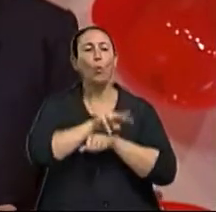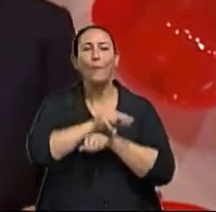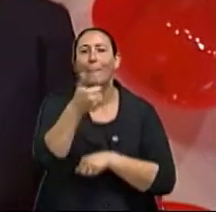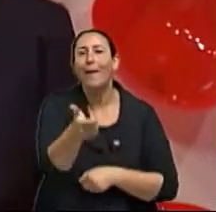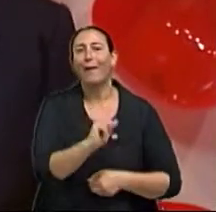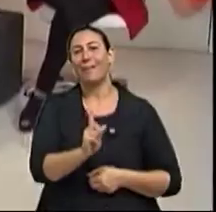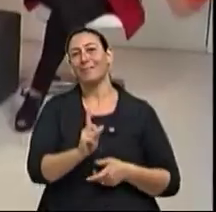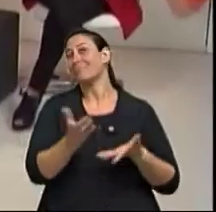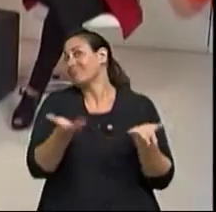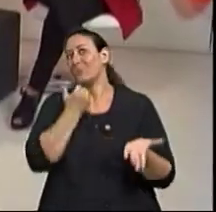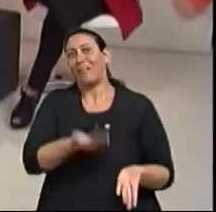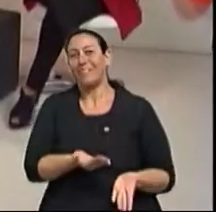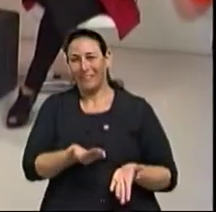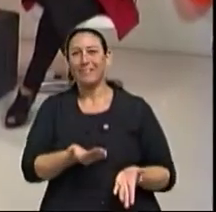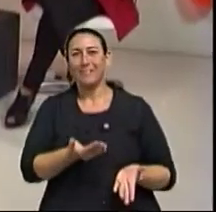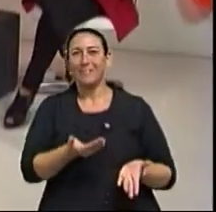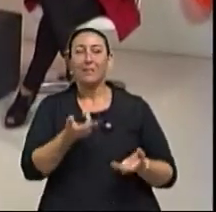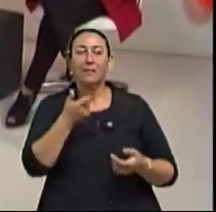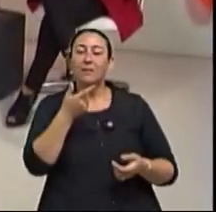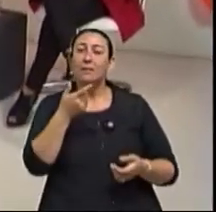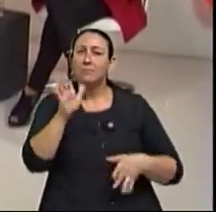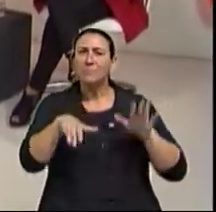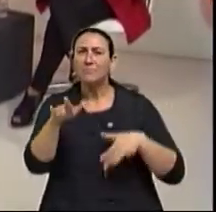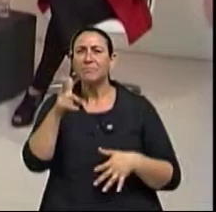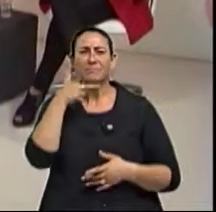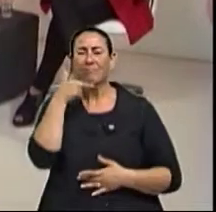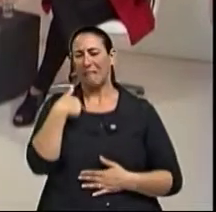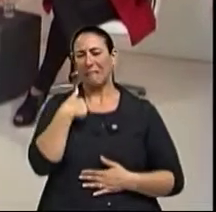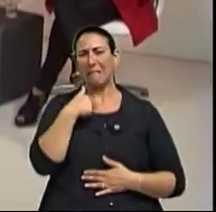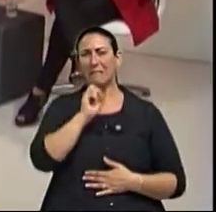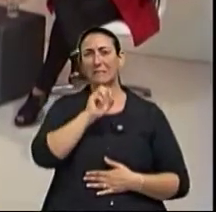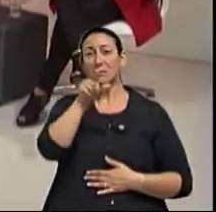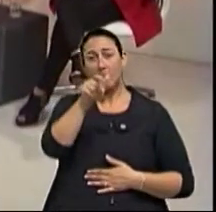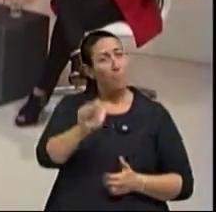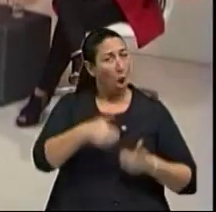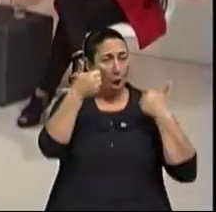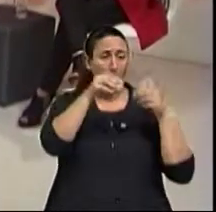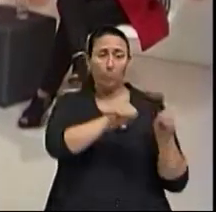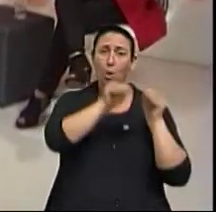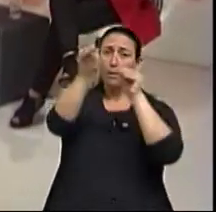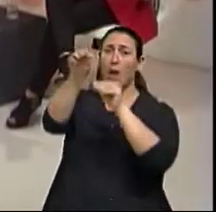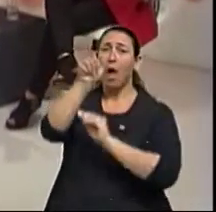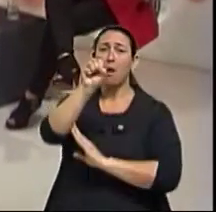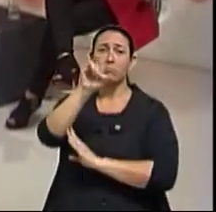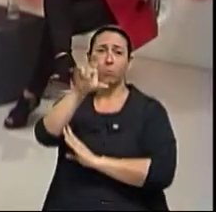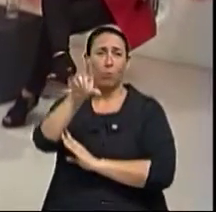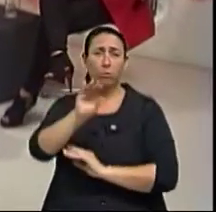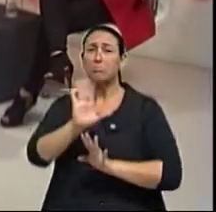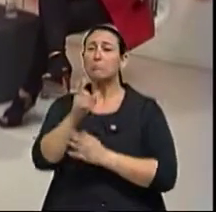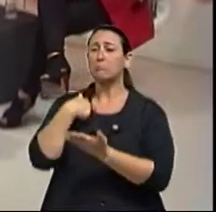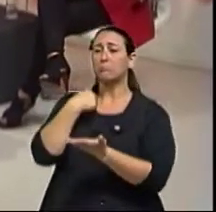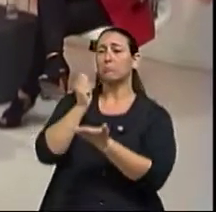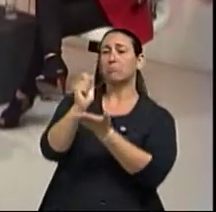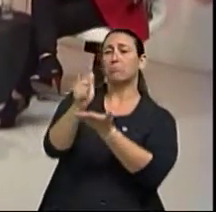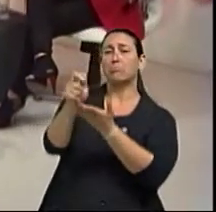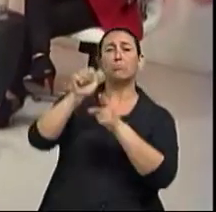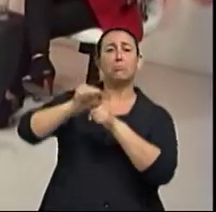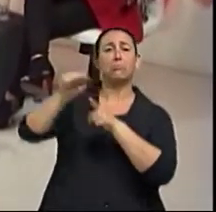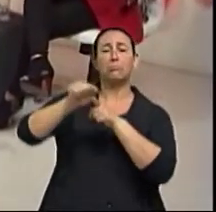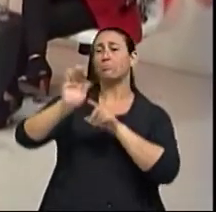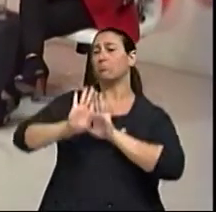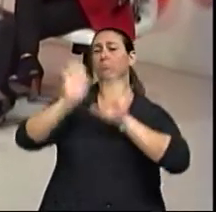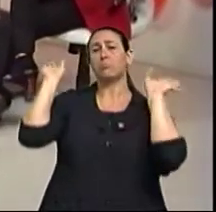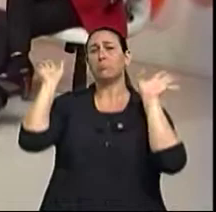Uhum. Então, às vezes, sai, por incrível que pareça, mais barato colocar o idoso numa instituição, né, do que